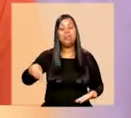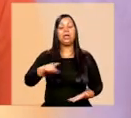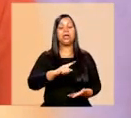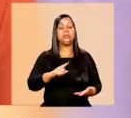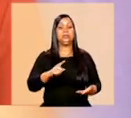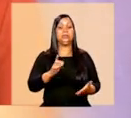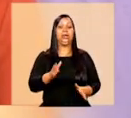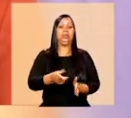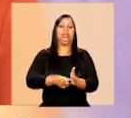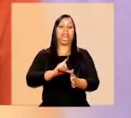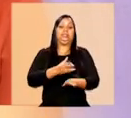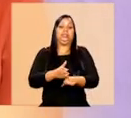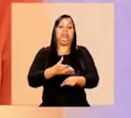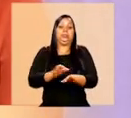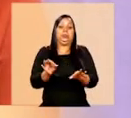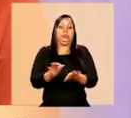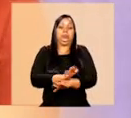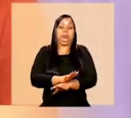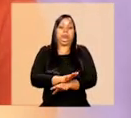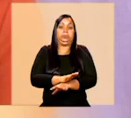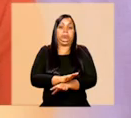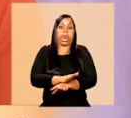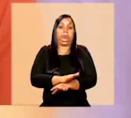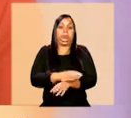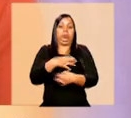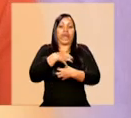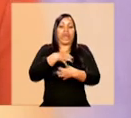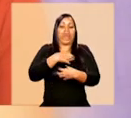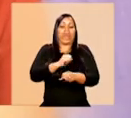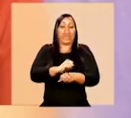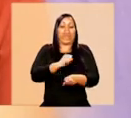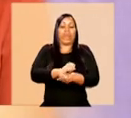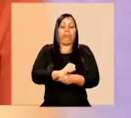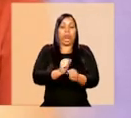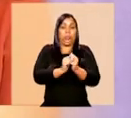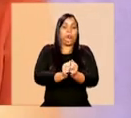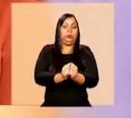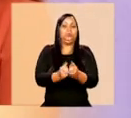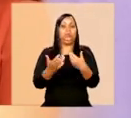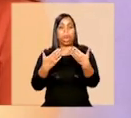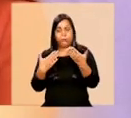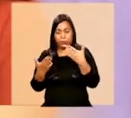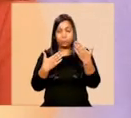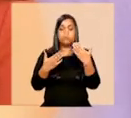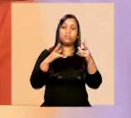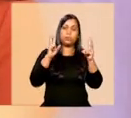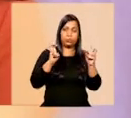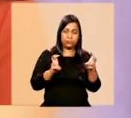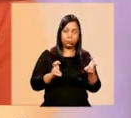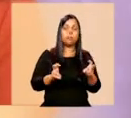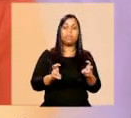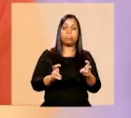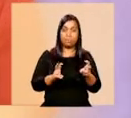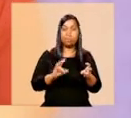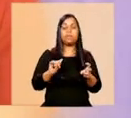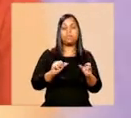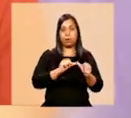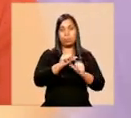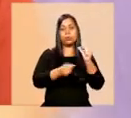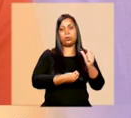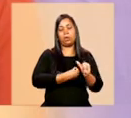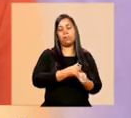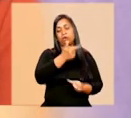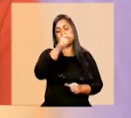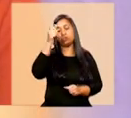Eles estejam preparados no sentido de que estaremos ali para conversar sobre esse assunto, que vão